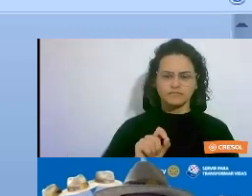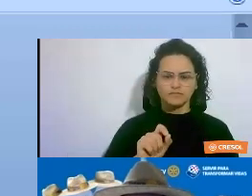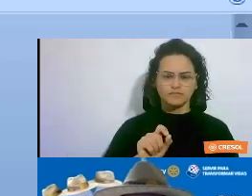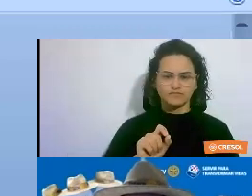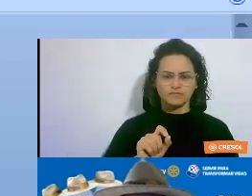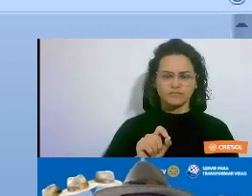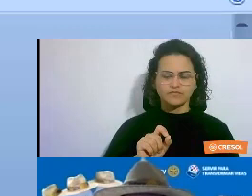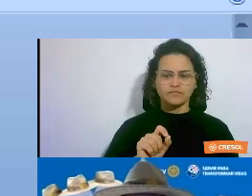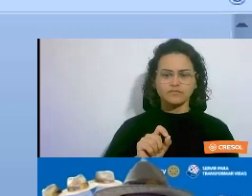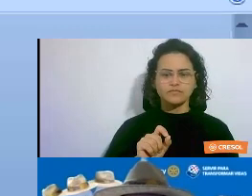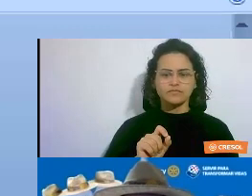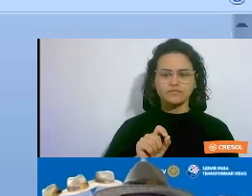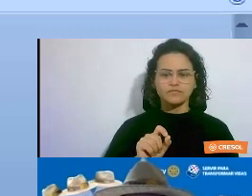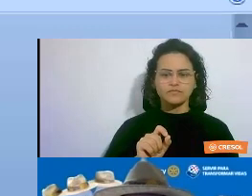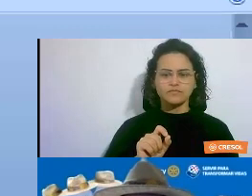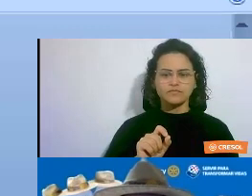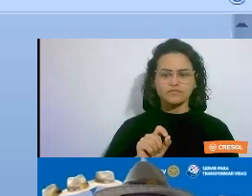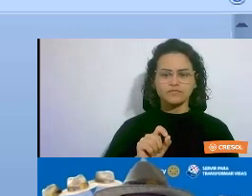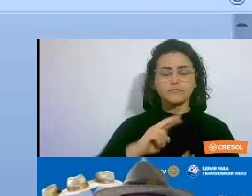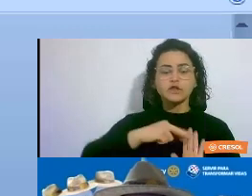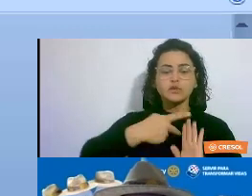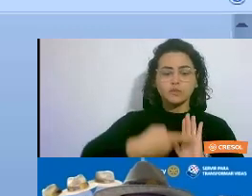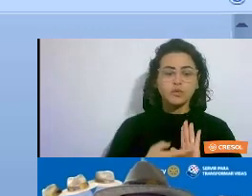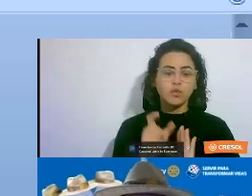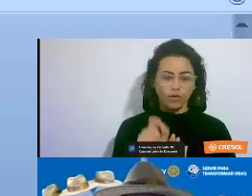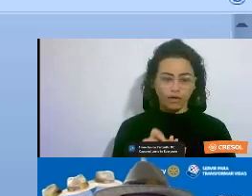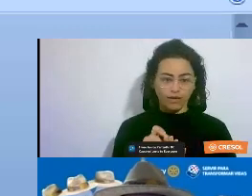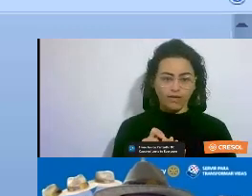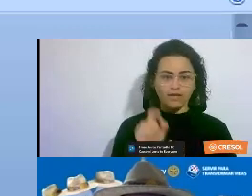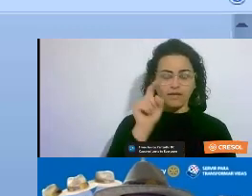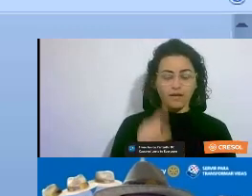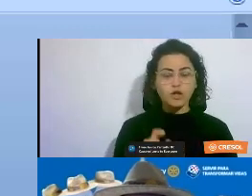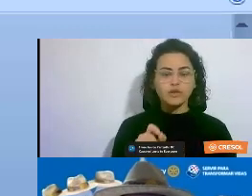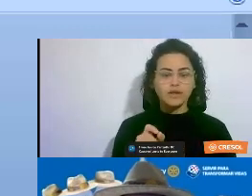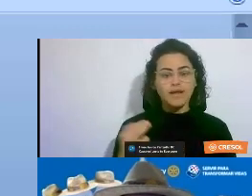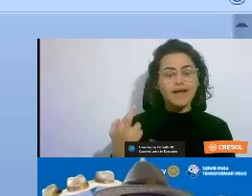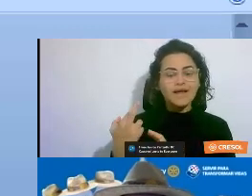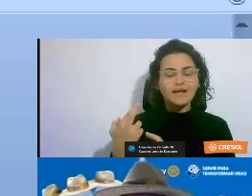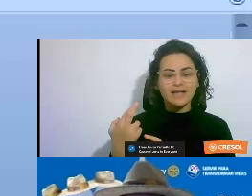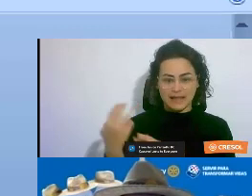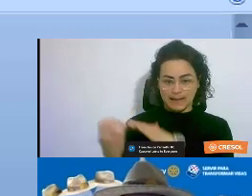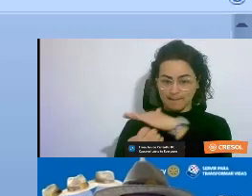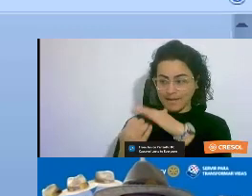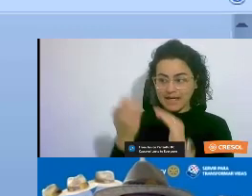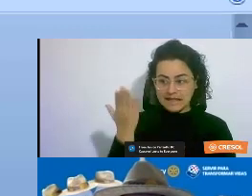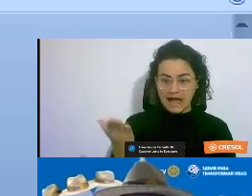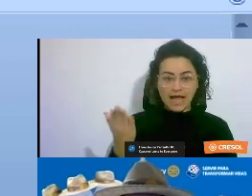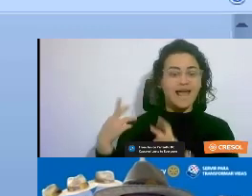assim é que é atestar a responsabilidade social da empresa.